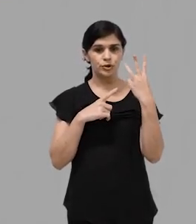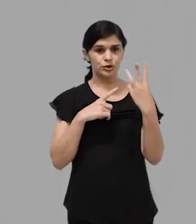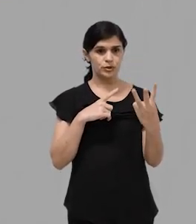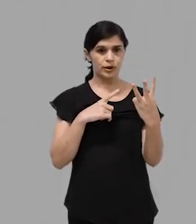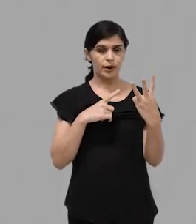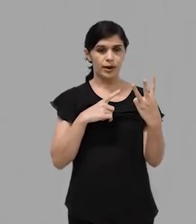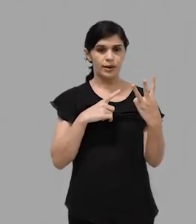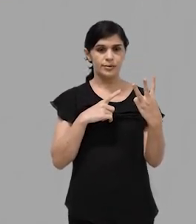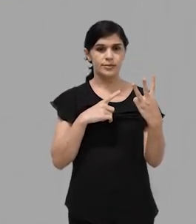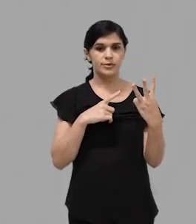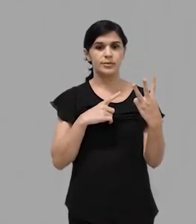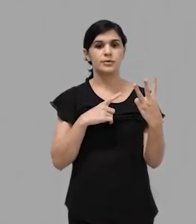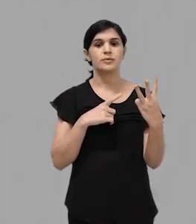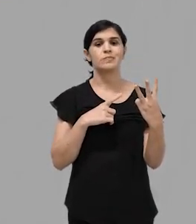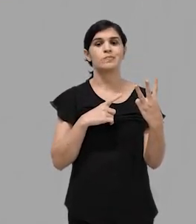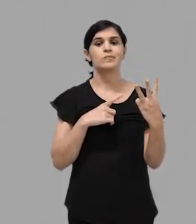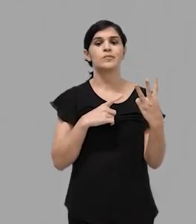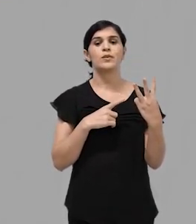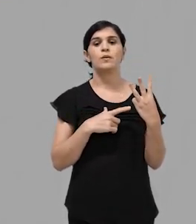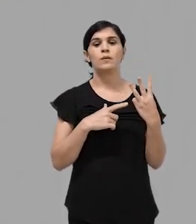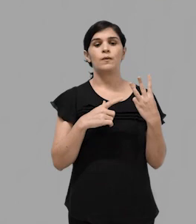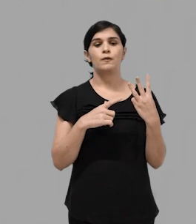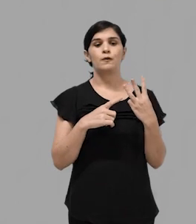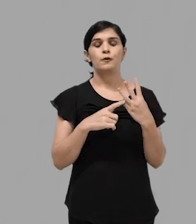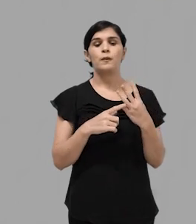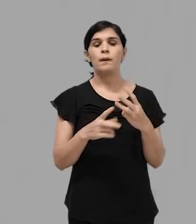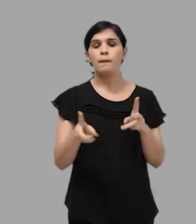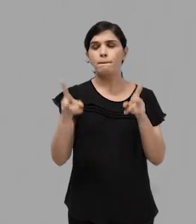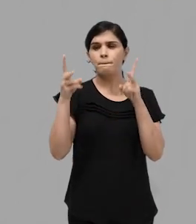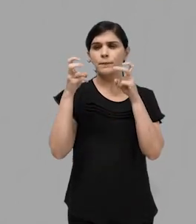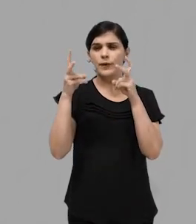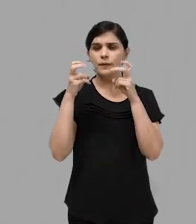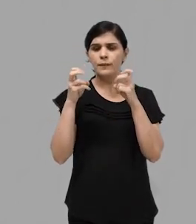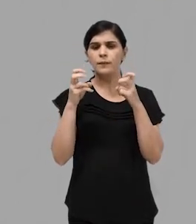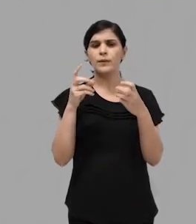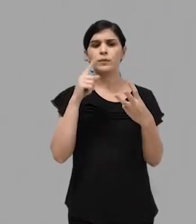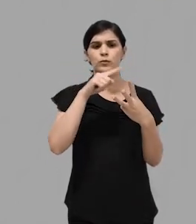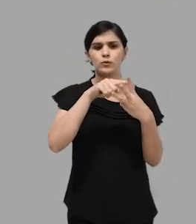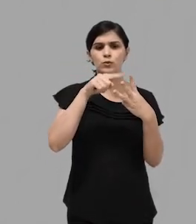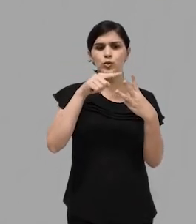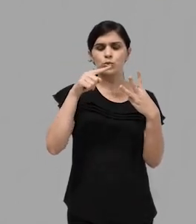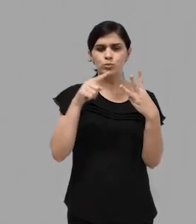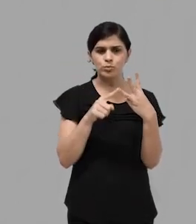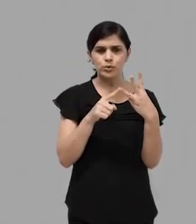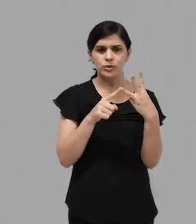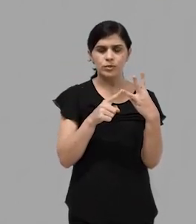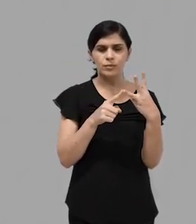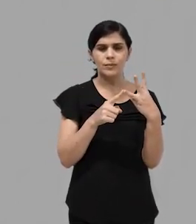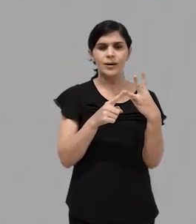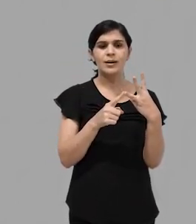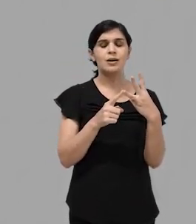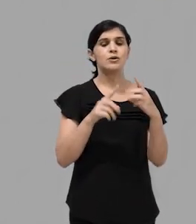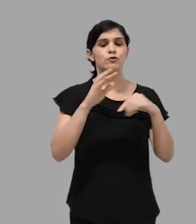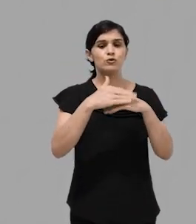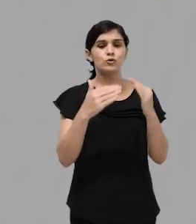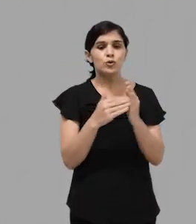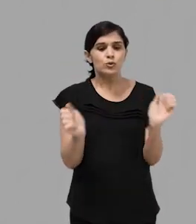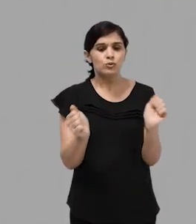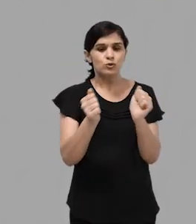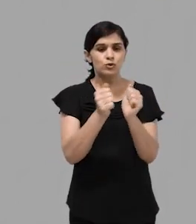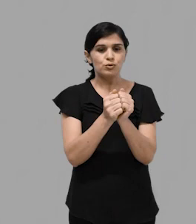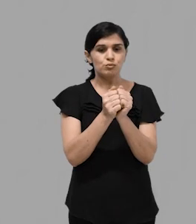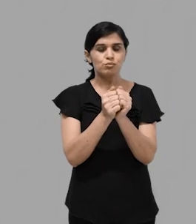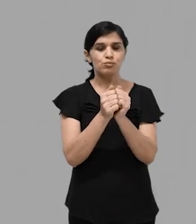essa distribuição eletrônica, a gente percebe que todos os 3 elementos estão na mesma família. É a